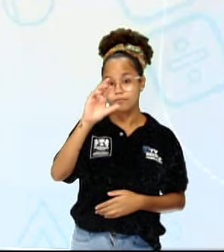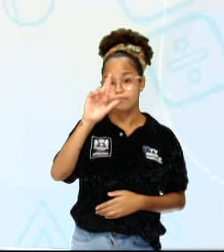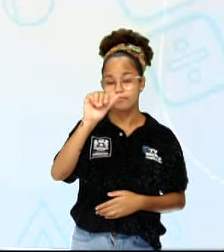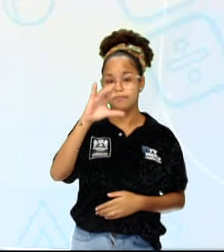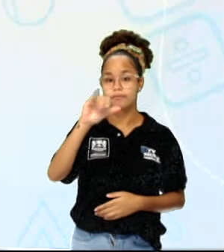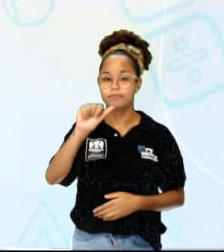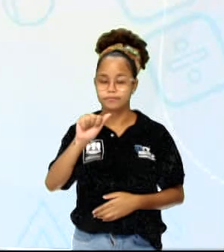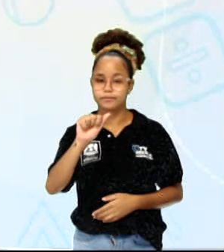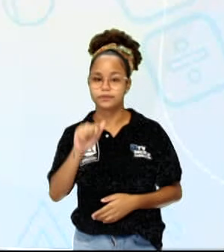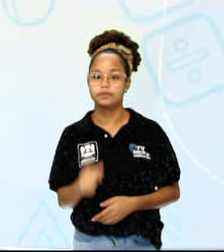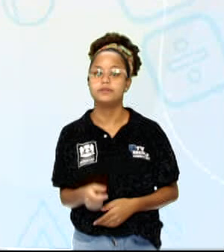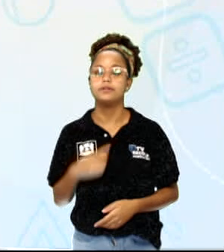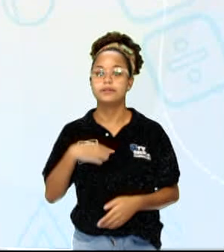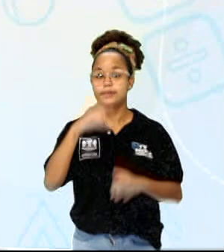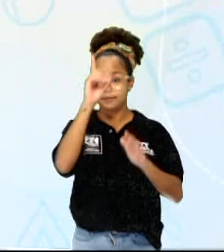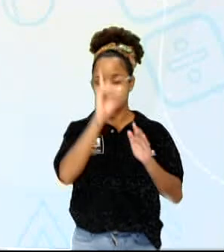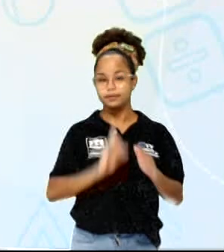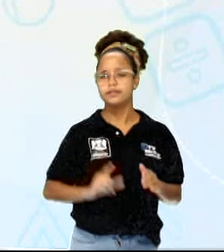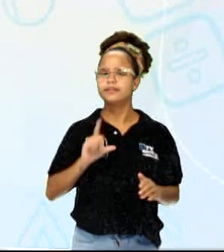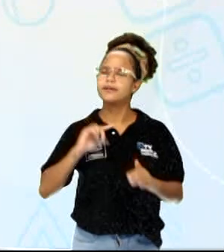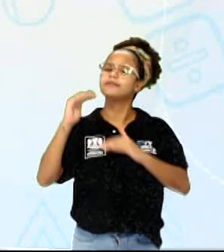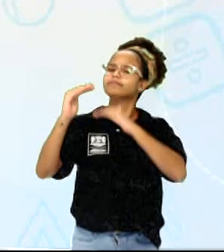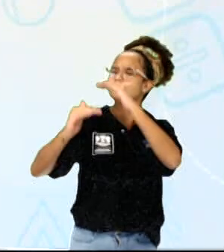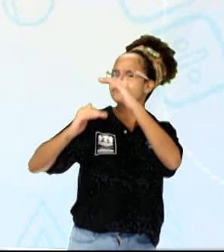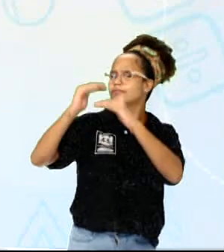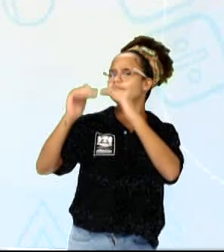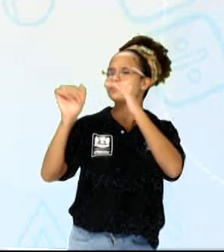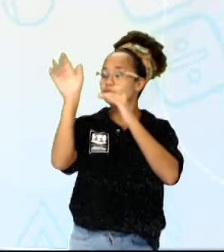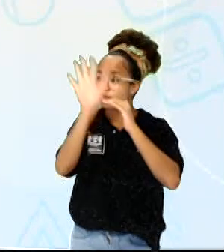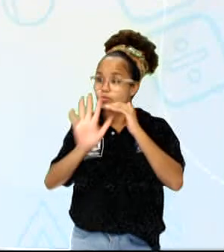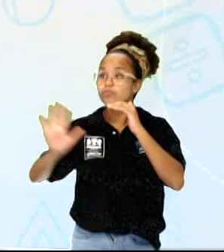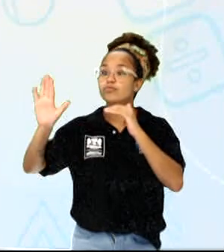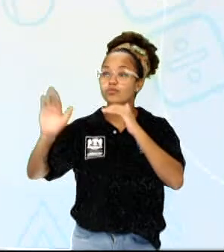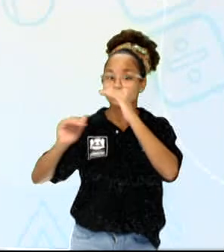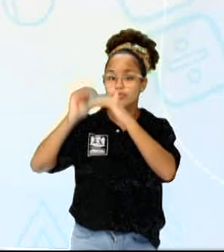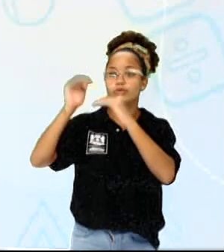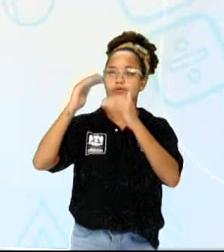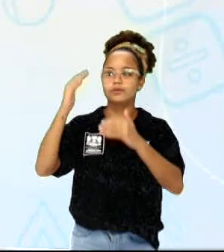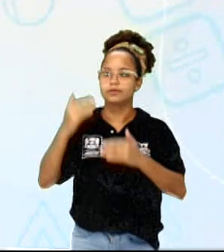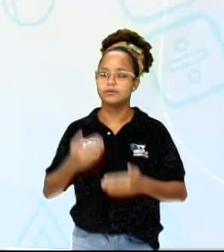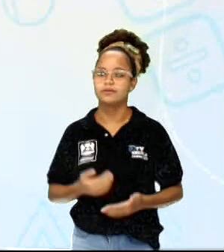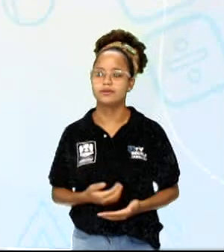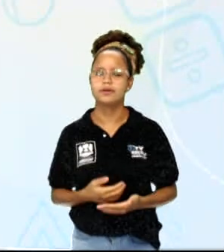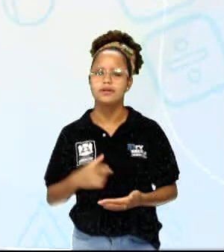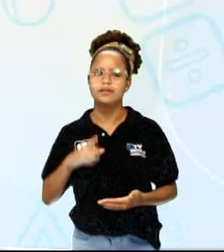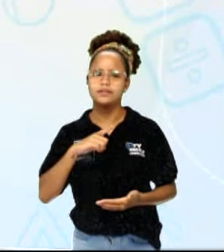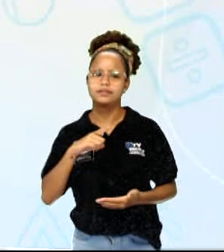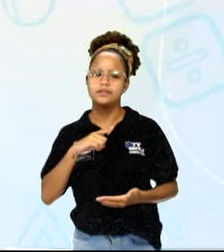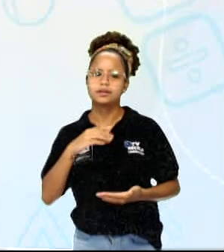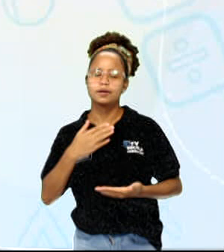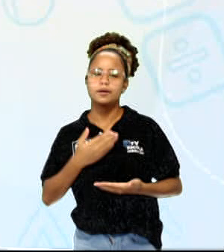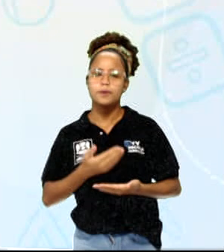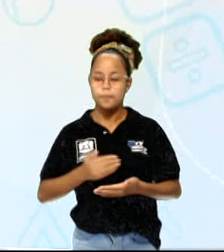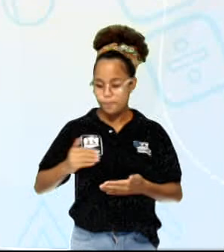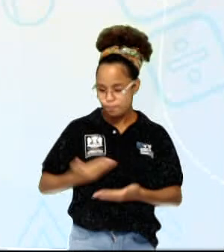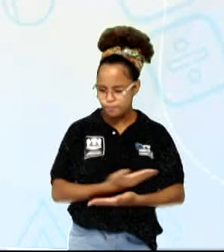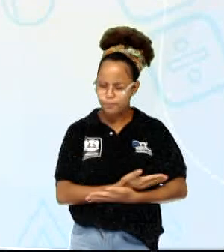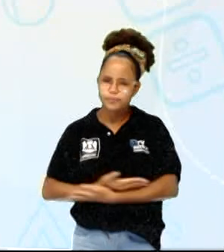Aqui nós vemos, né, fases da vida, desde o nascimento, bebês, desde a gente nasce,